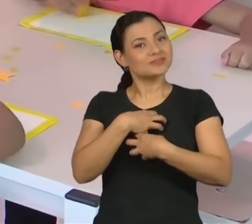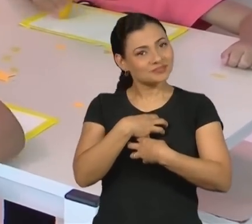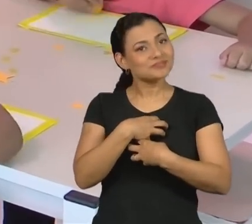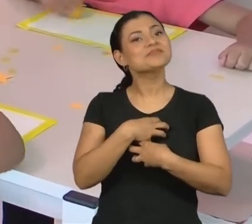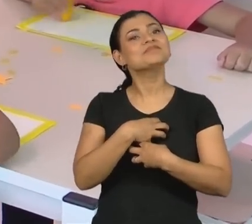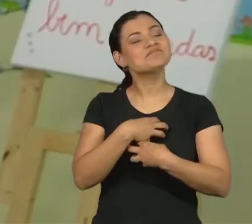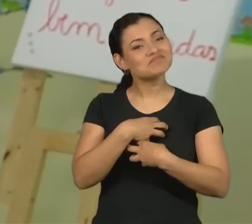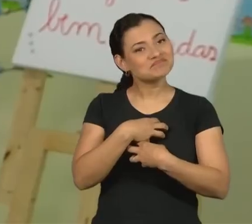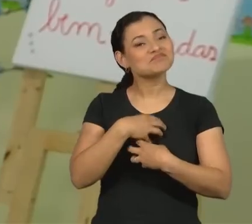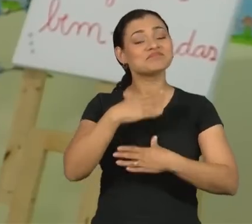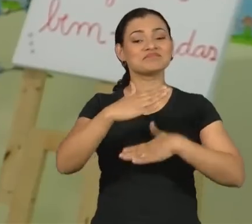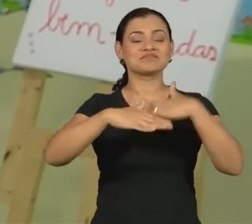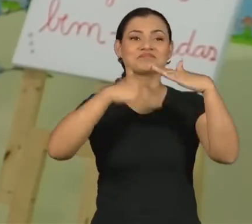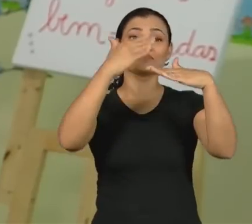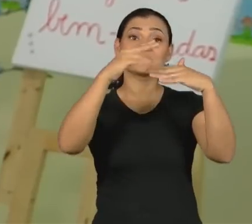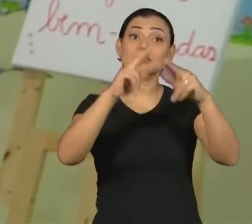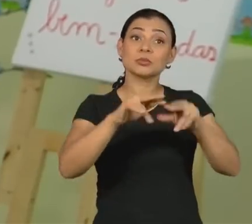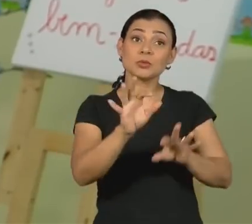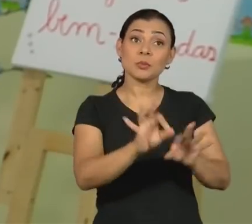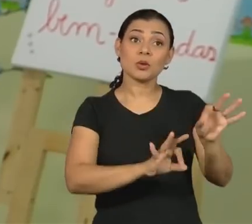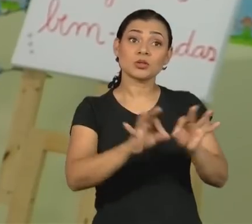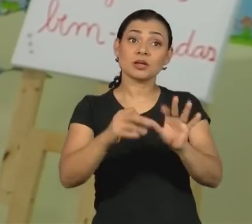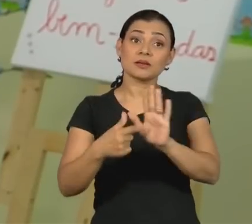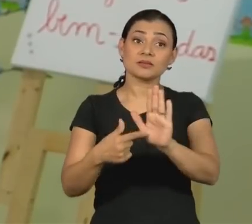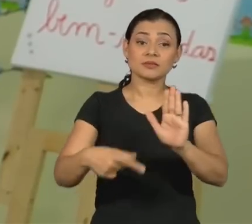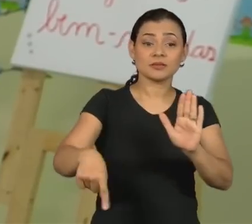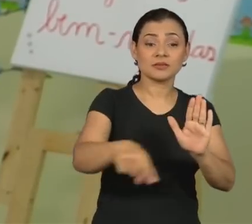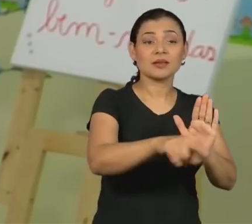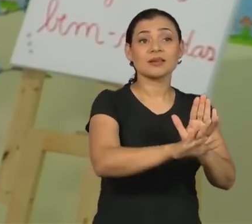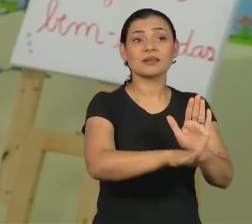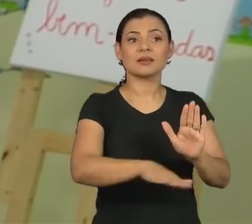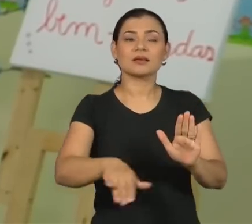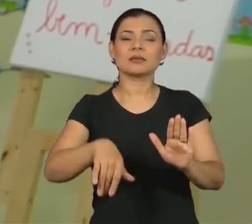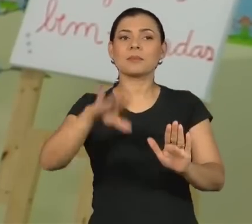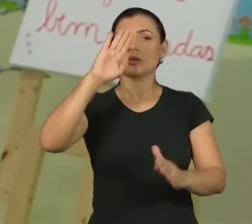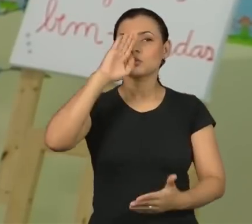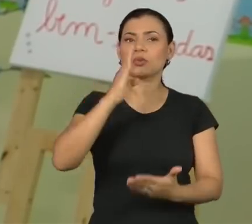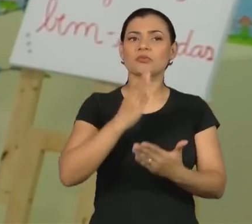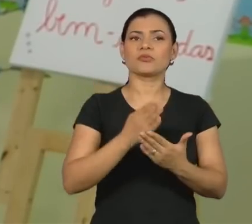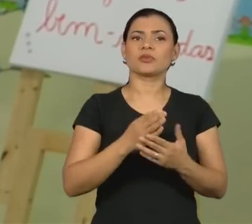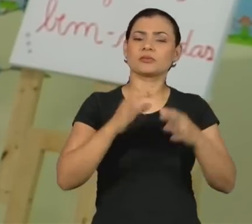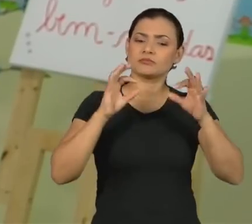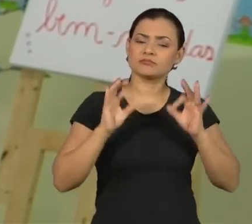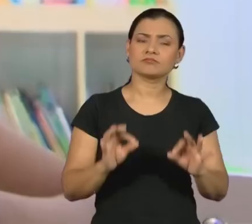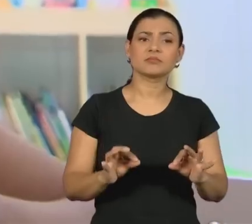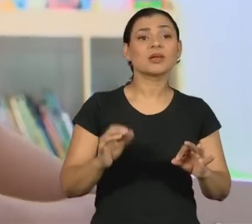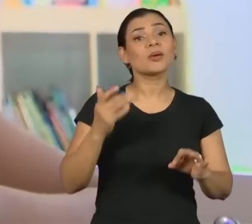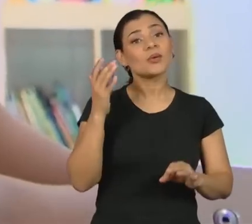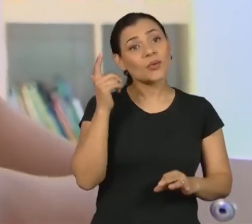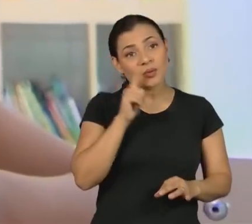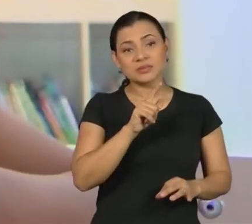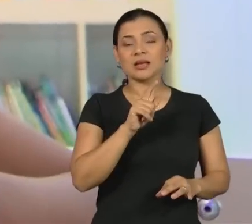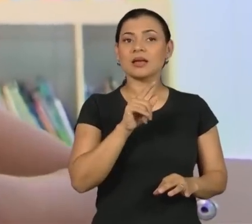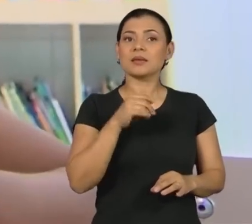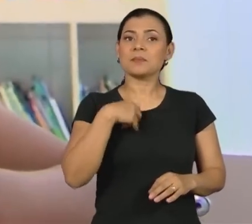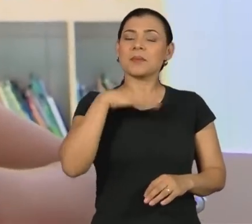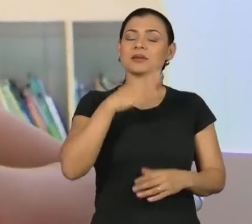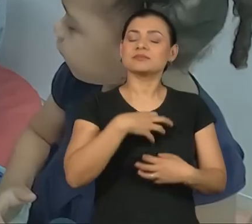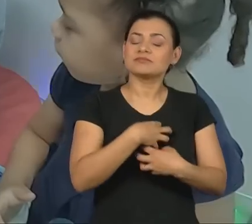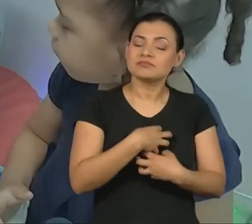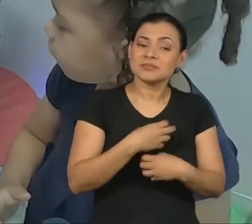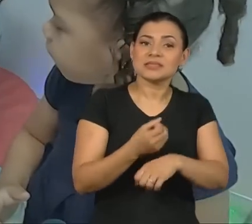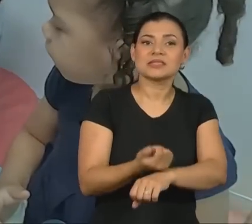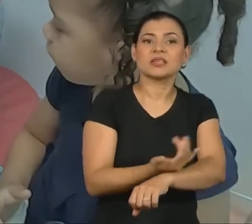A partir do projeto, as crianças estão mais confiantes, estão conseguindo lidar mais com os